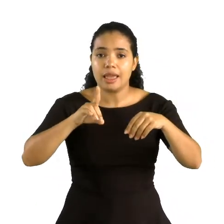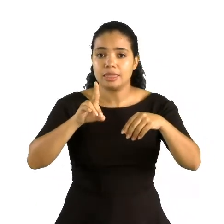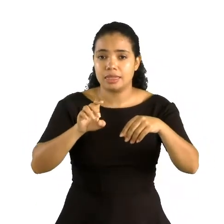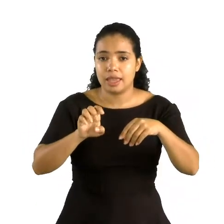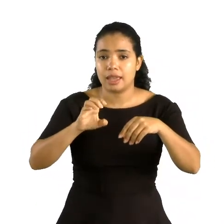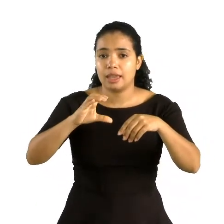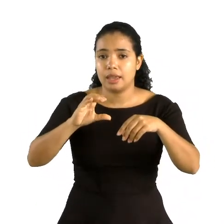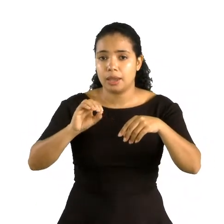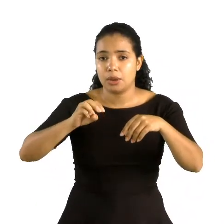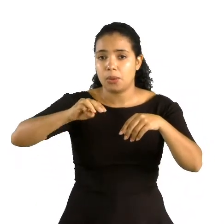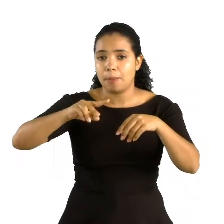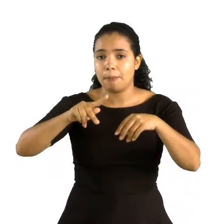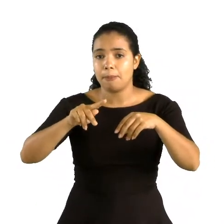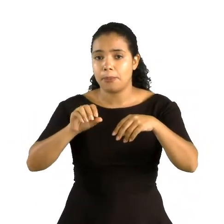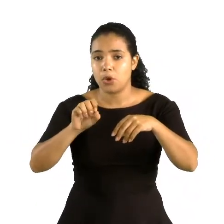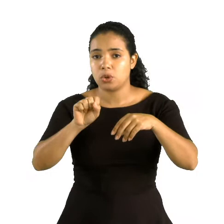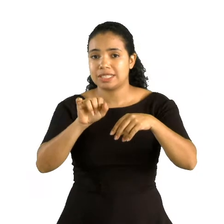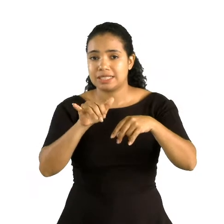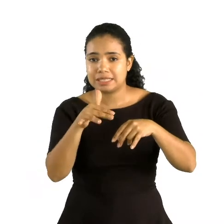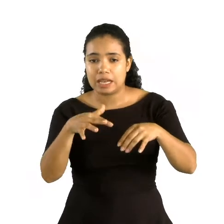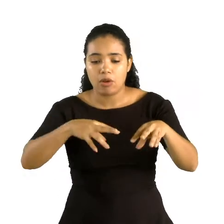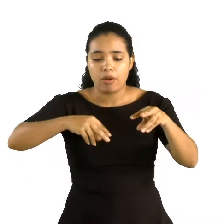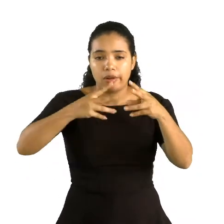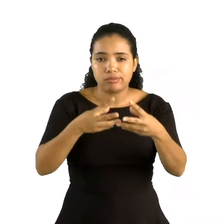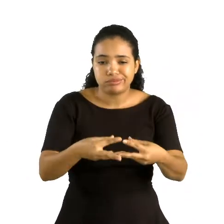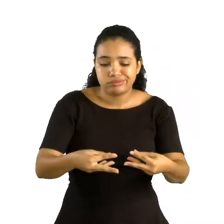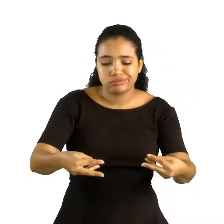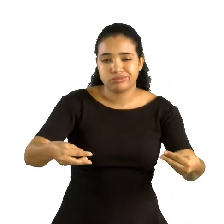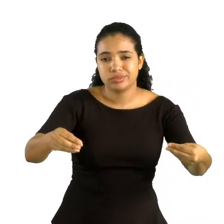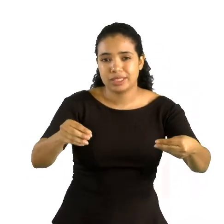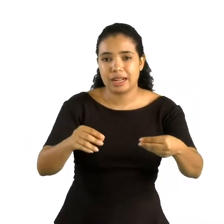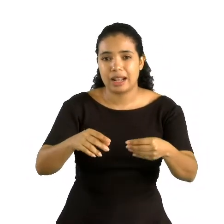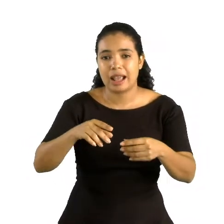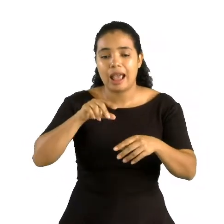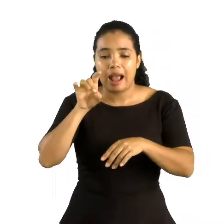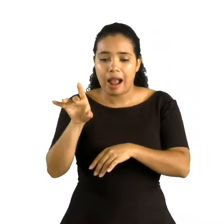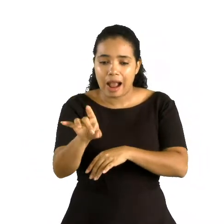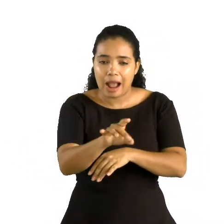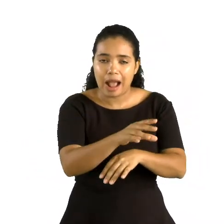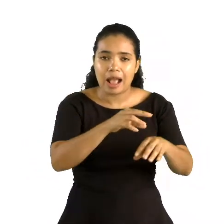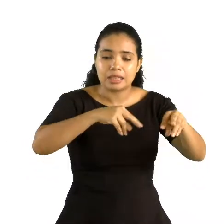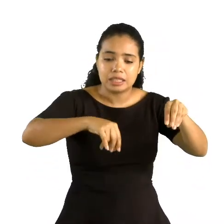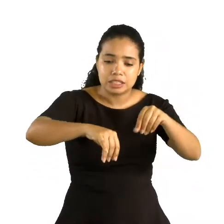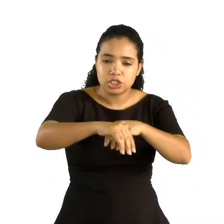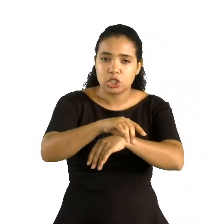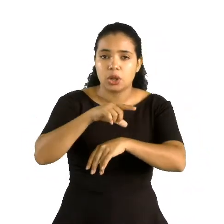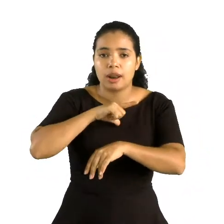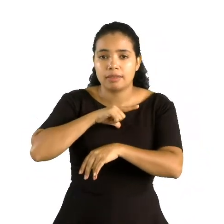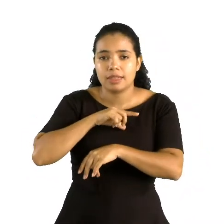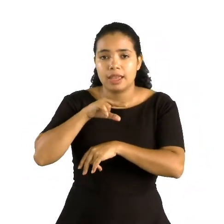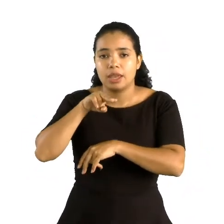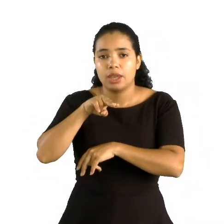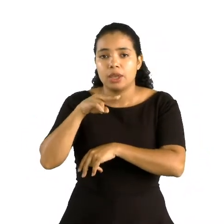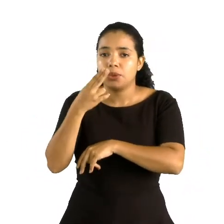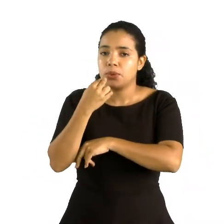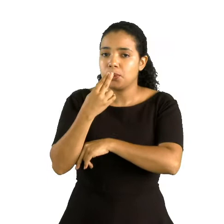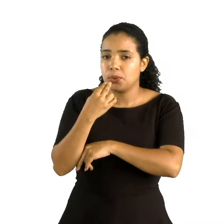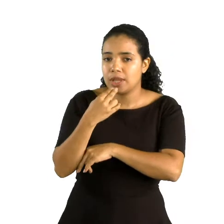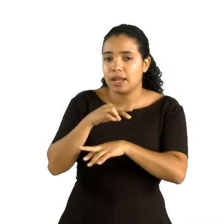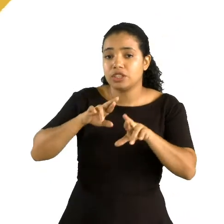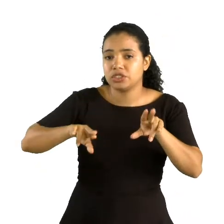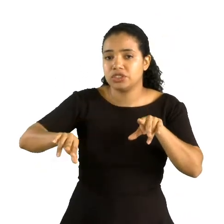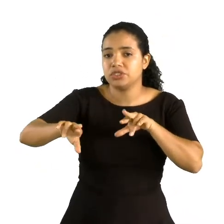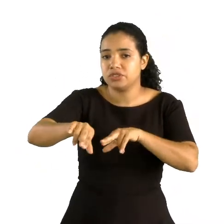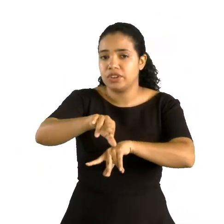solo, diferentemente, tem um tipo de nutriente diferente? Opa! Então, assim, nessa imagem a gente pode perceber